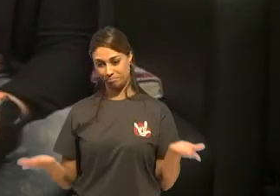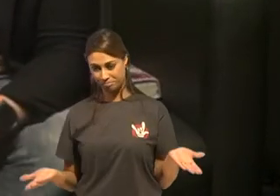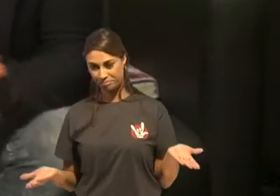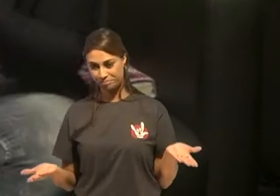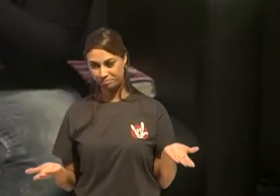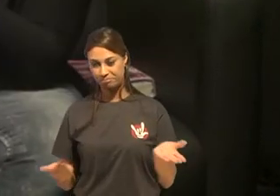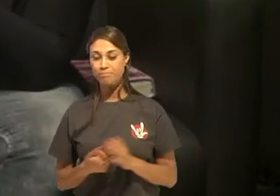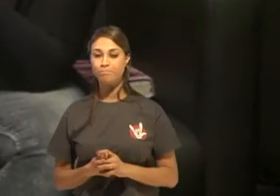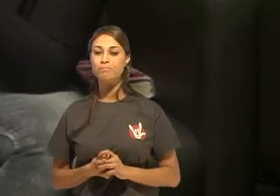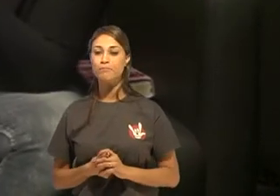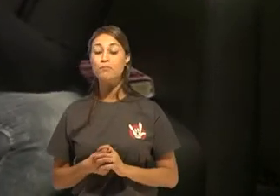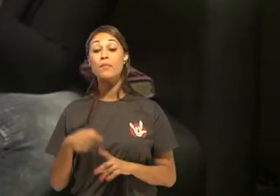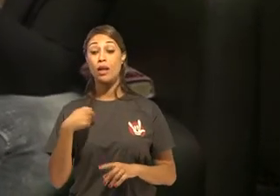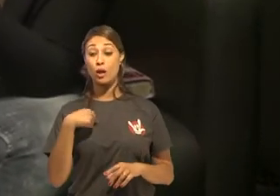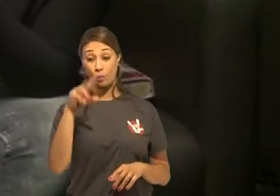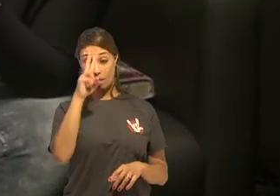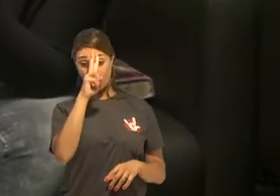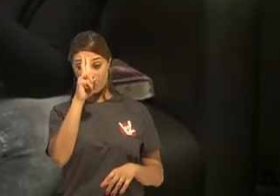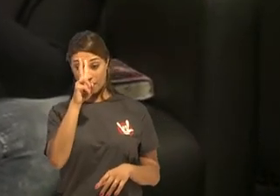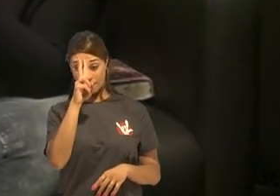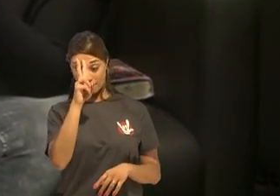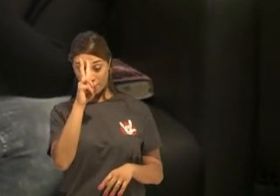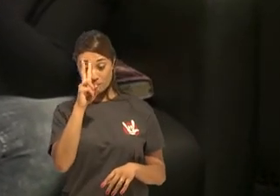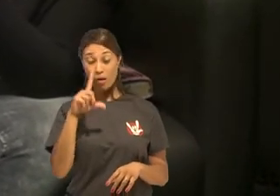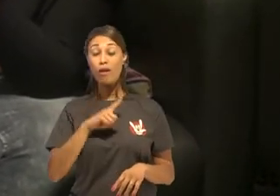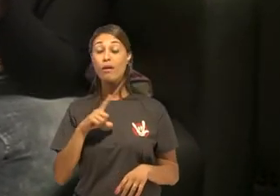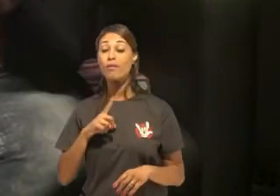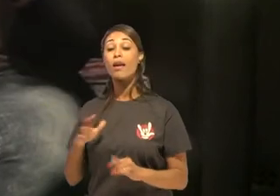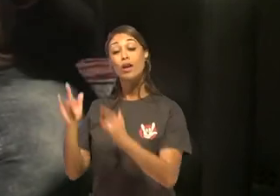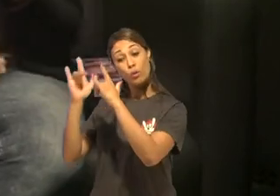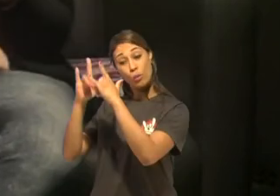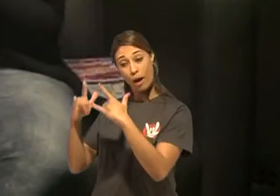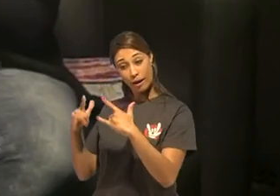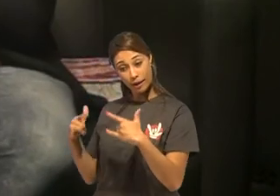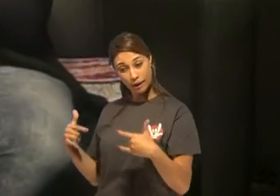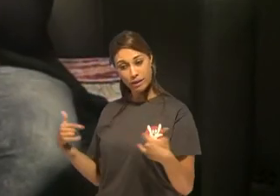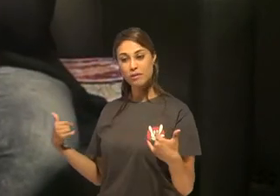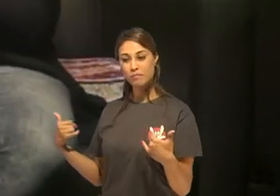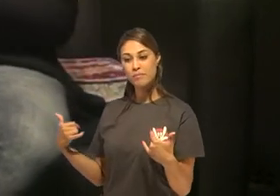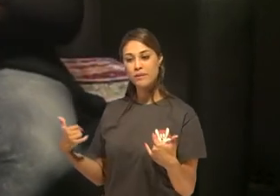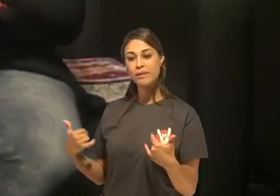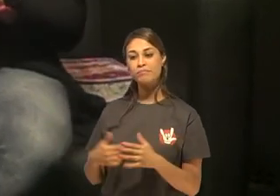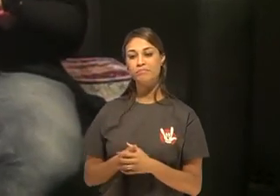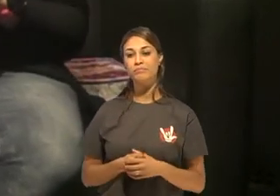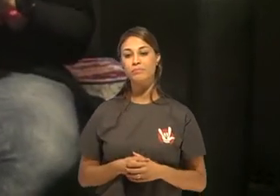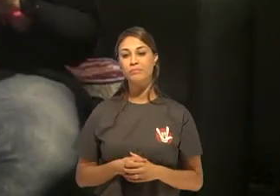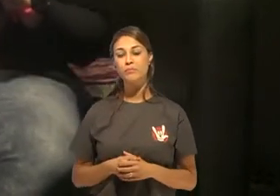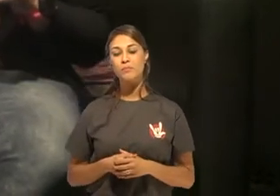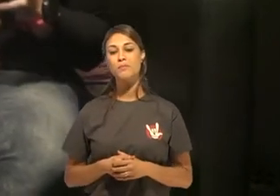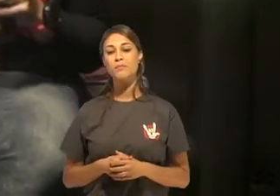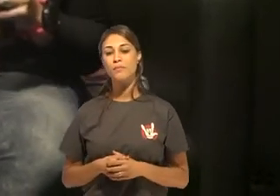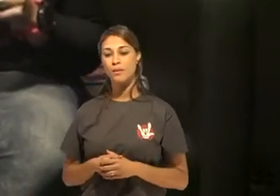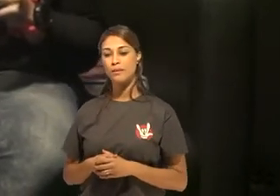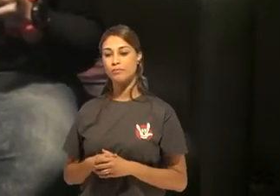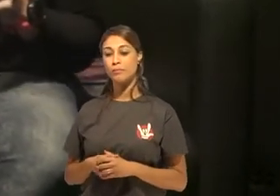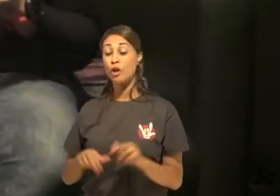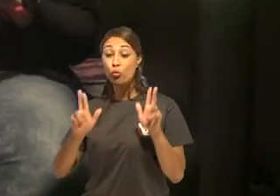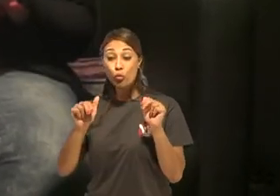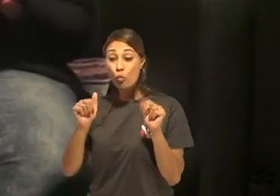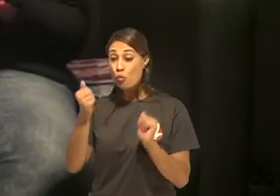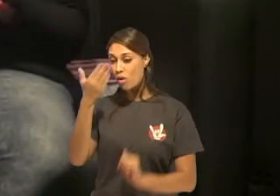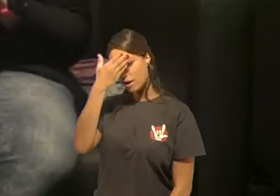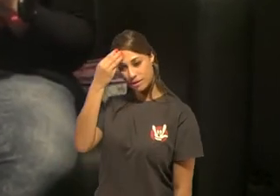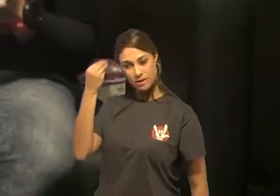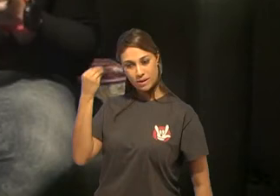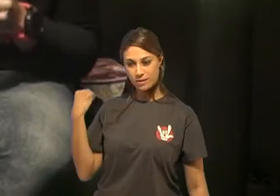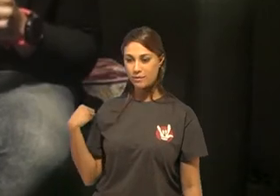lembro, né? Tem um acampamento que é inesquecível. Por mais que isso não tenha sido positivo, ok? Mas um acampamento, se